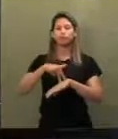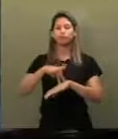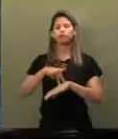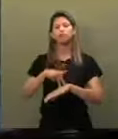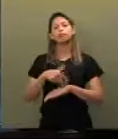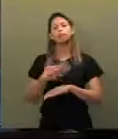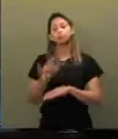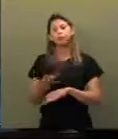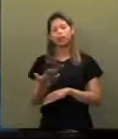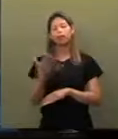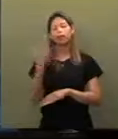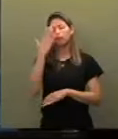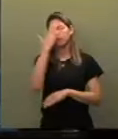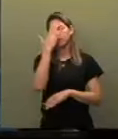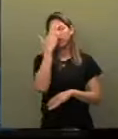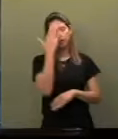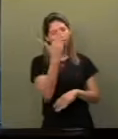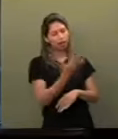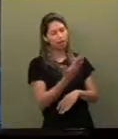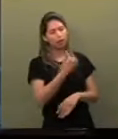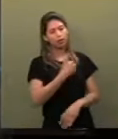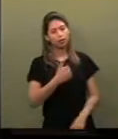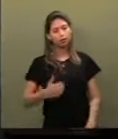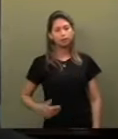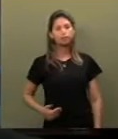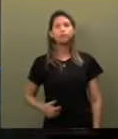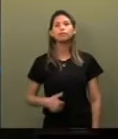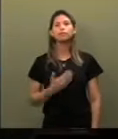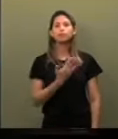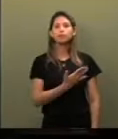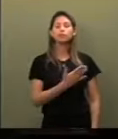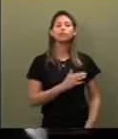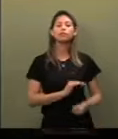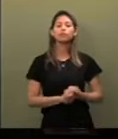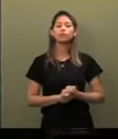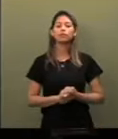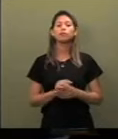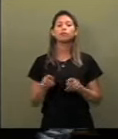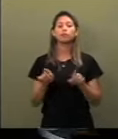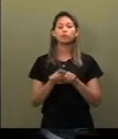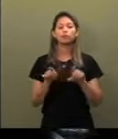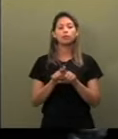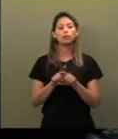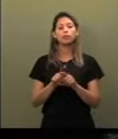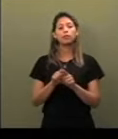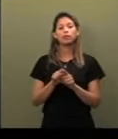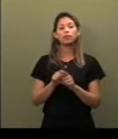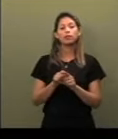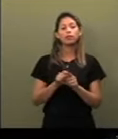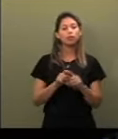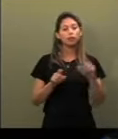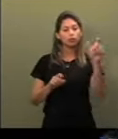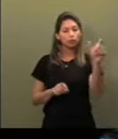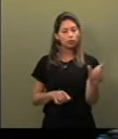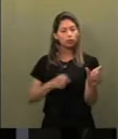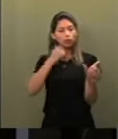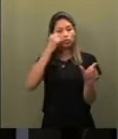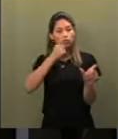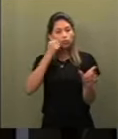Meu querido irmão, senador Exalci Lucas, senador Jean Paul Prats, senador Carlos